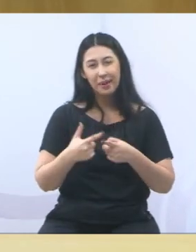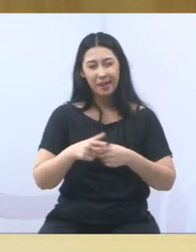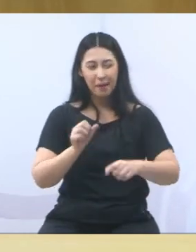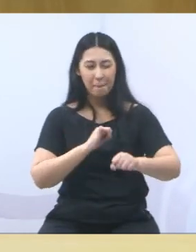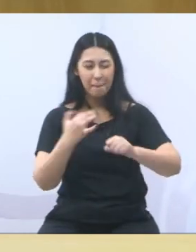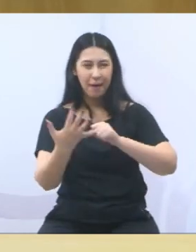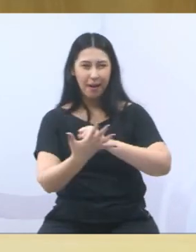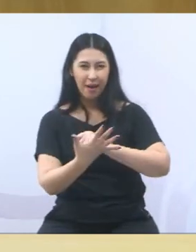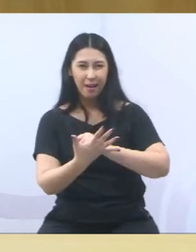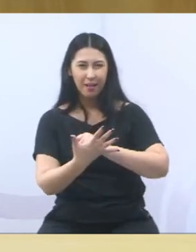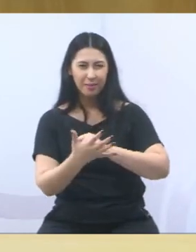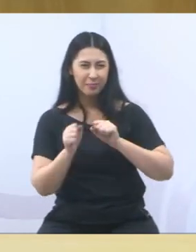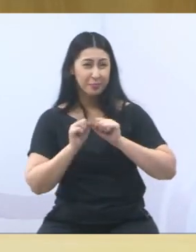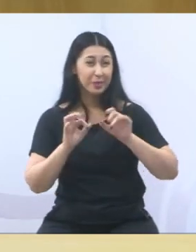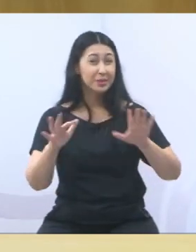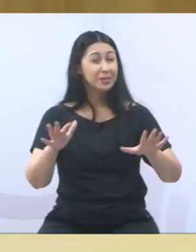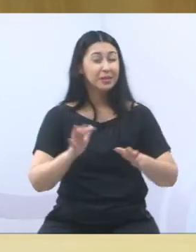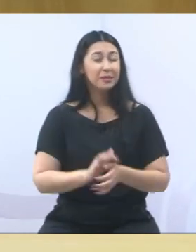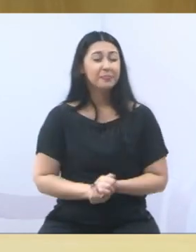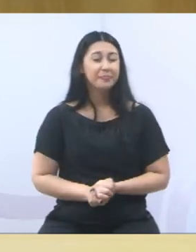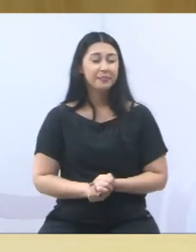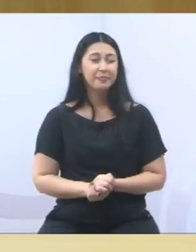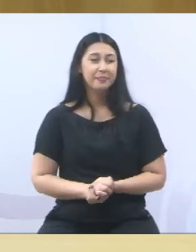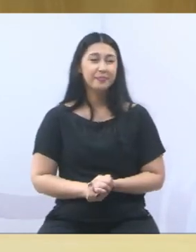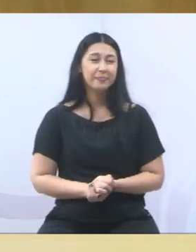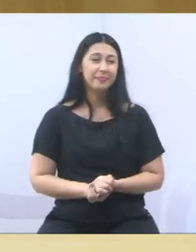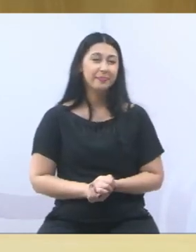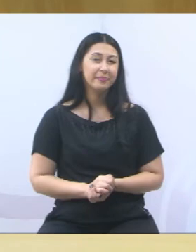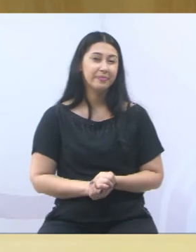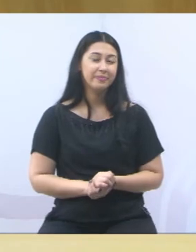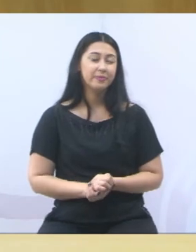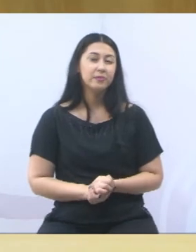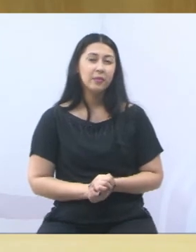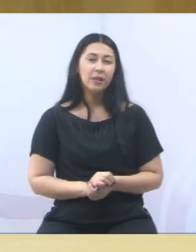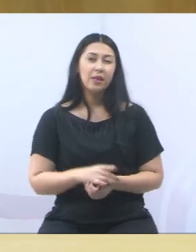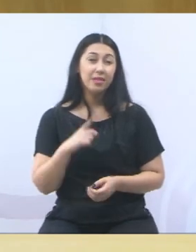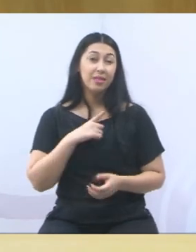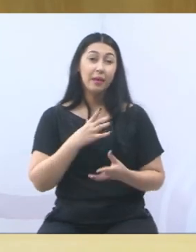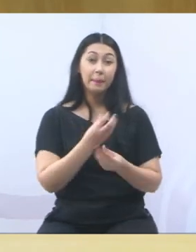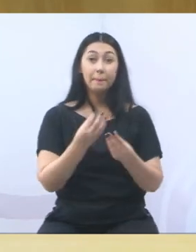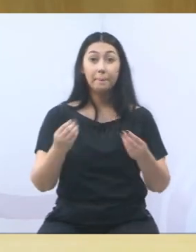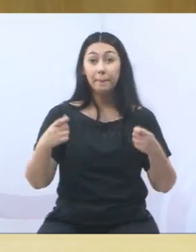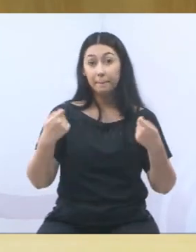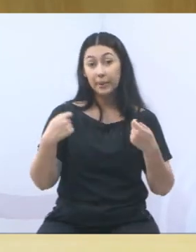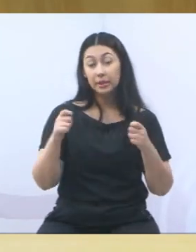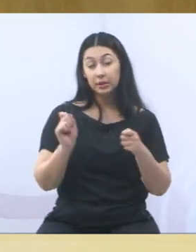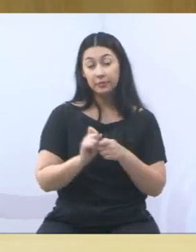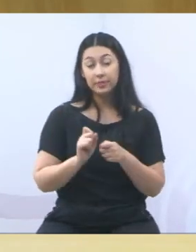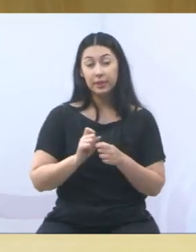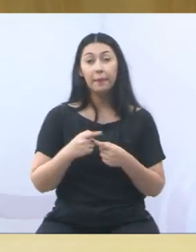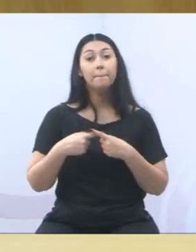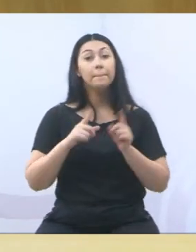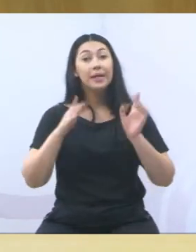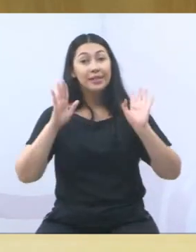pandemia e porque acumulou essas castrações que não foram realizadas. Mas já foram